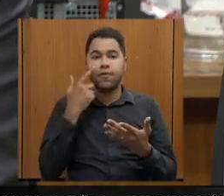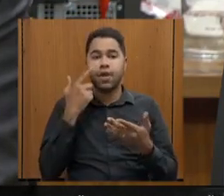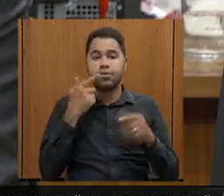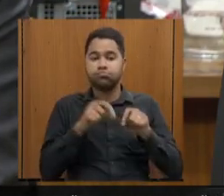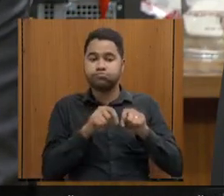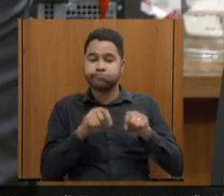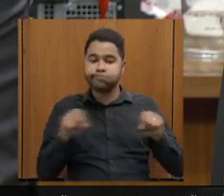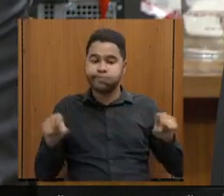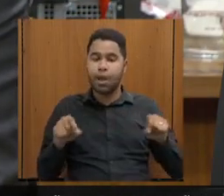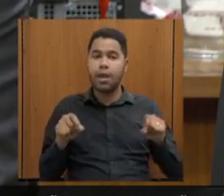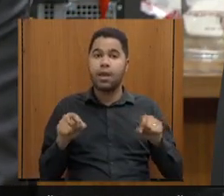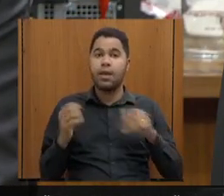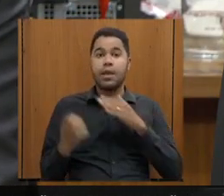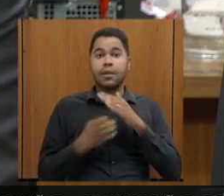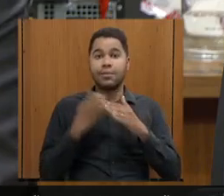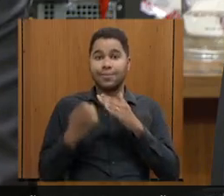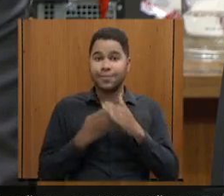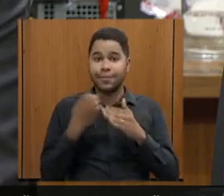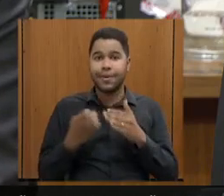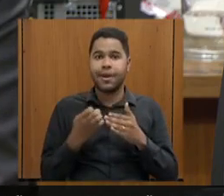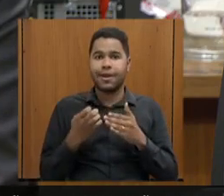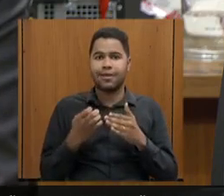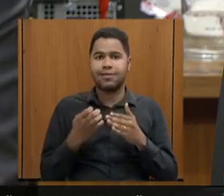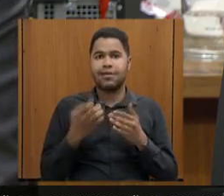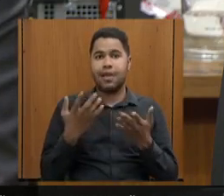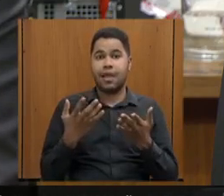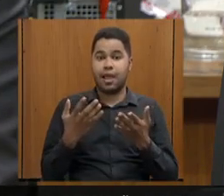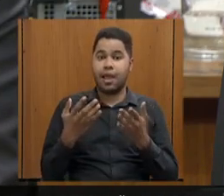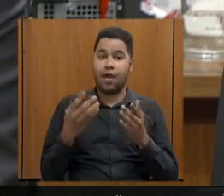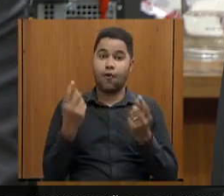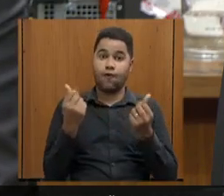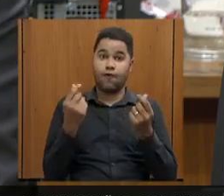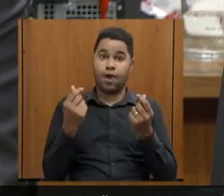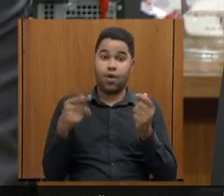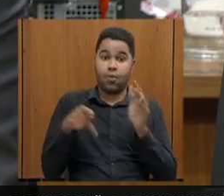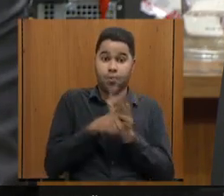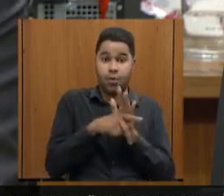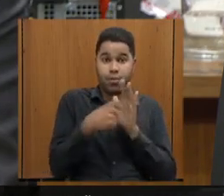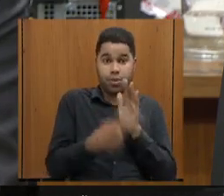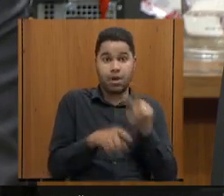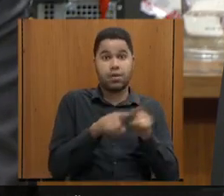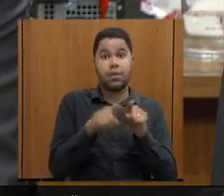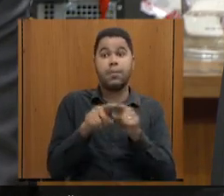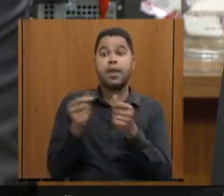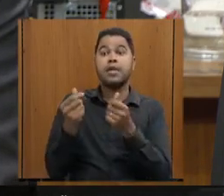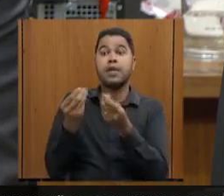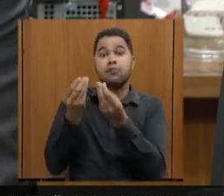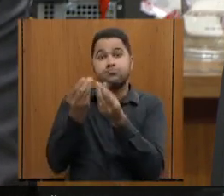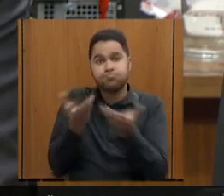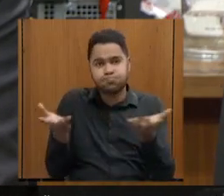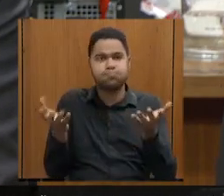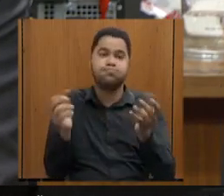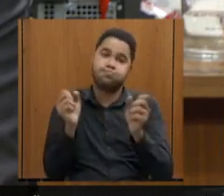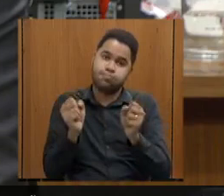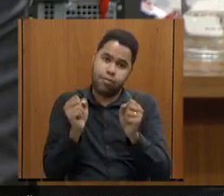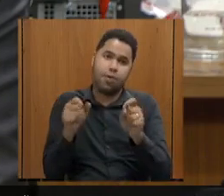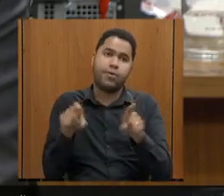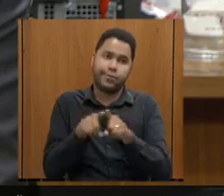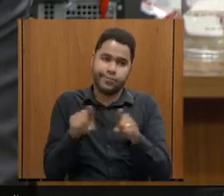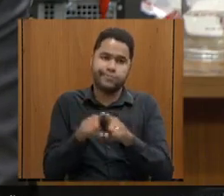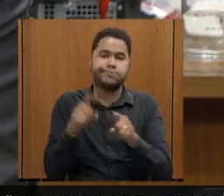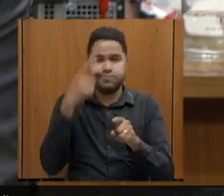saneamento e uma empresa lavar vi não só o patrimônio dela mas aquela pode gerar de riqueza e trazer valor presente todas as